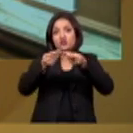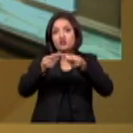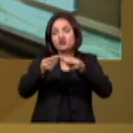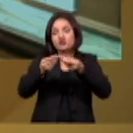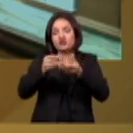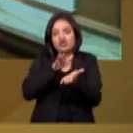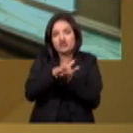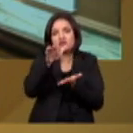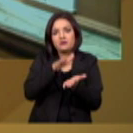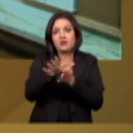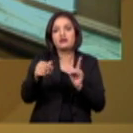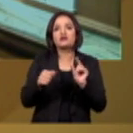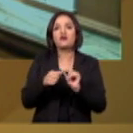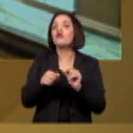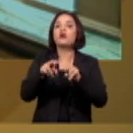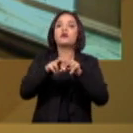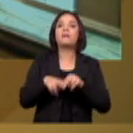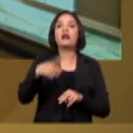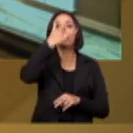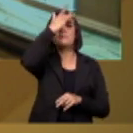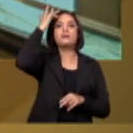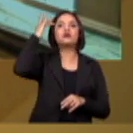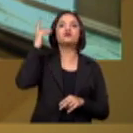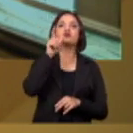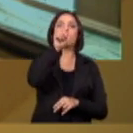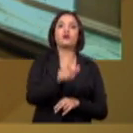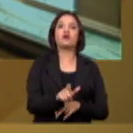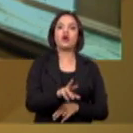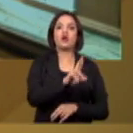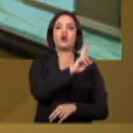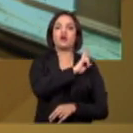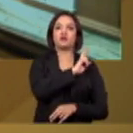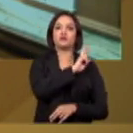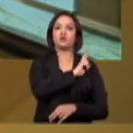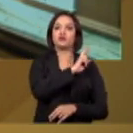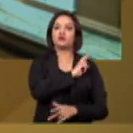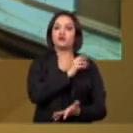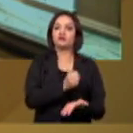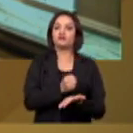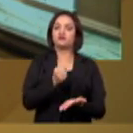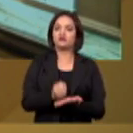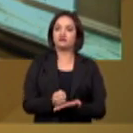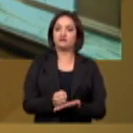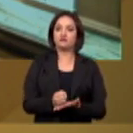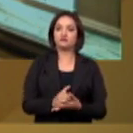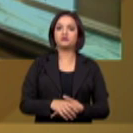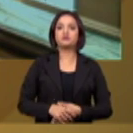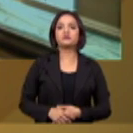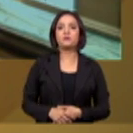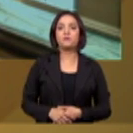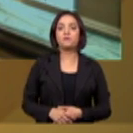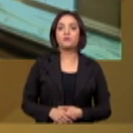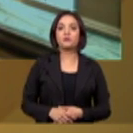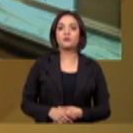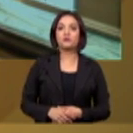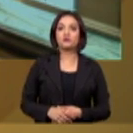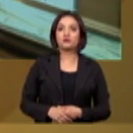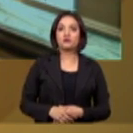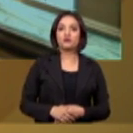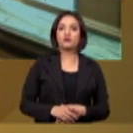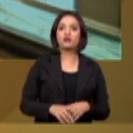realizados pelos reis não sabe o jeito usar por indicação ao